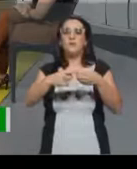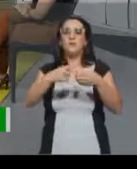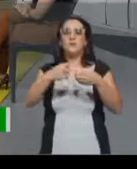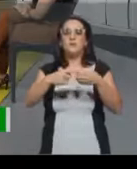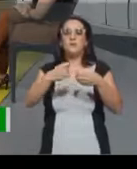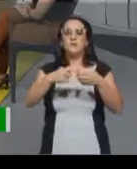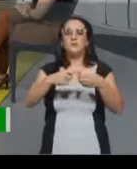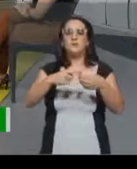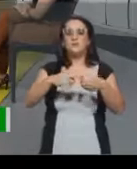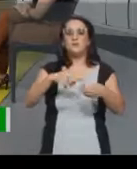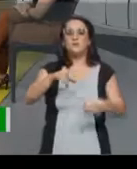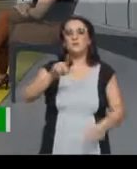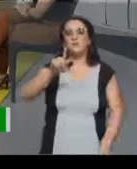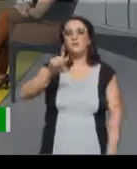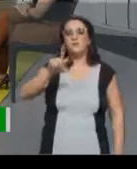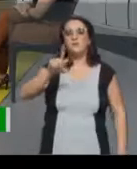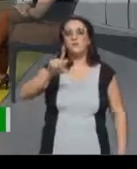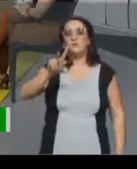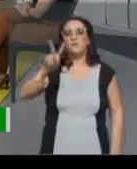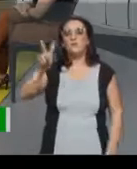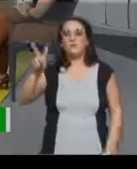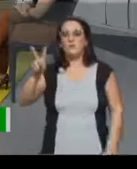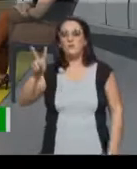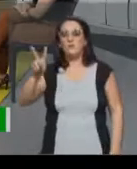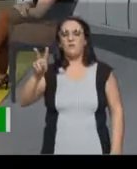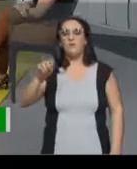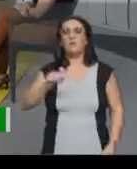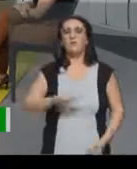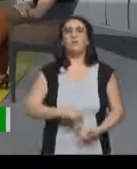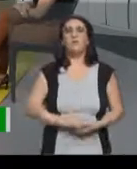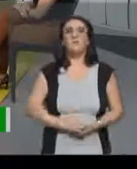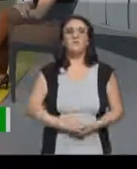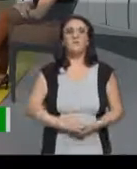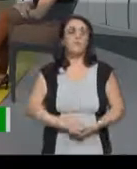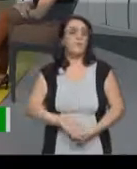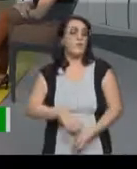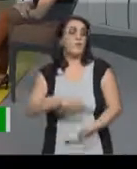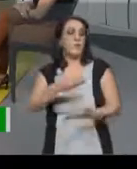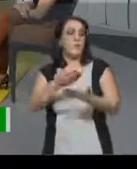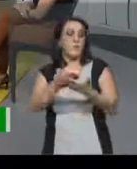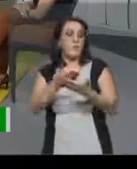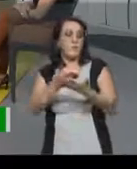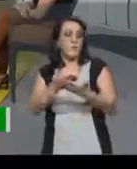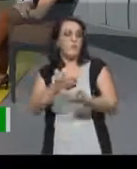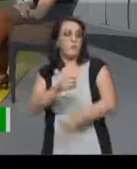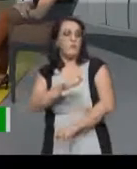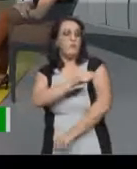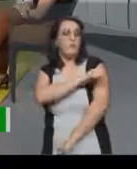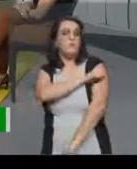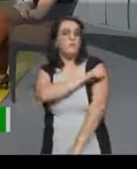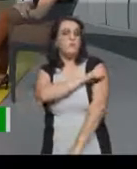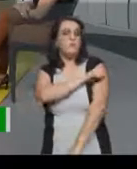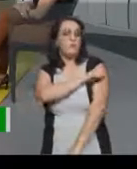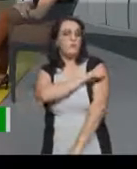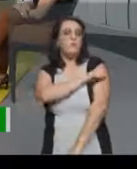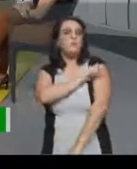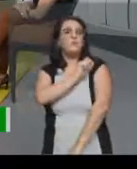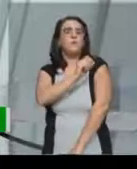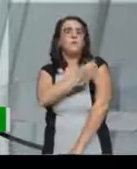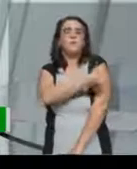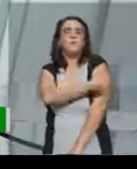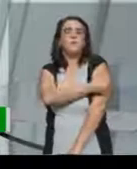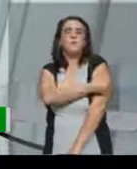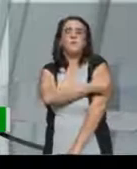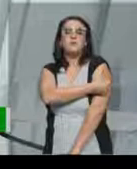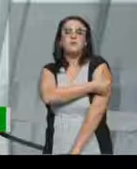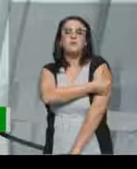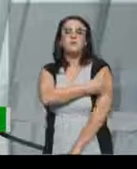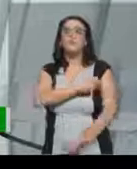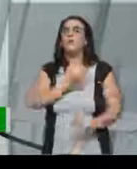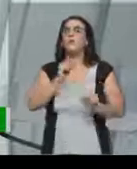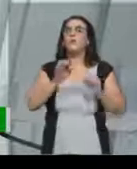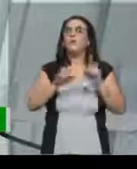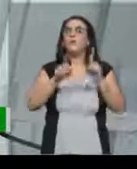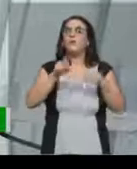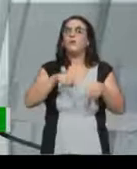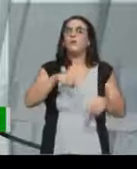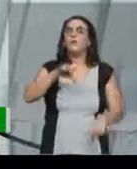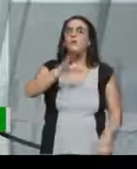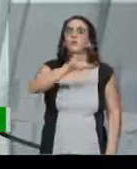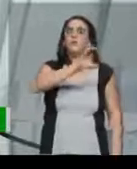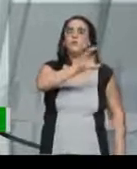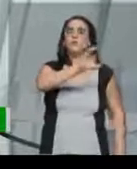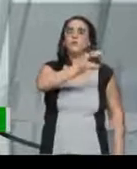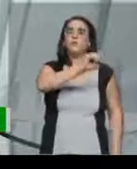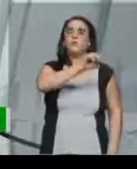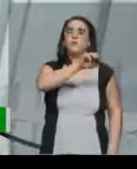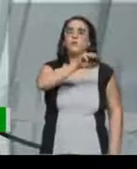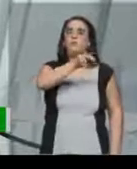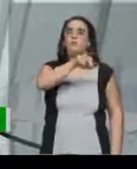município de Governador Valadares, do 6º ano. O que são conjunções? Olha, não foi tema da nossa